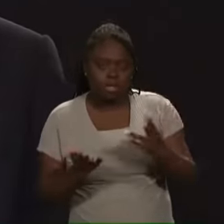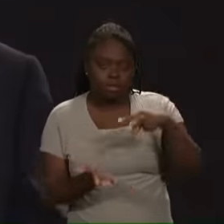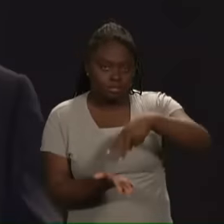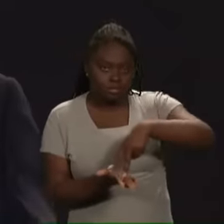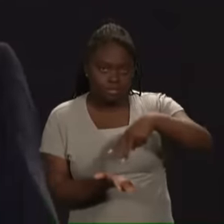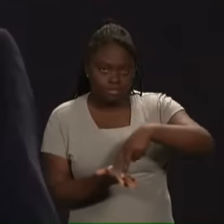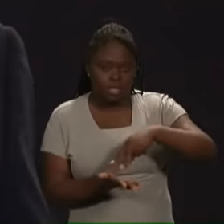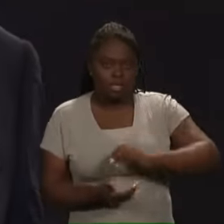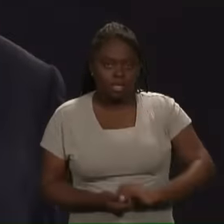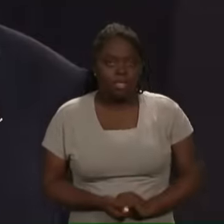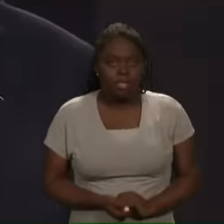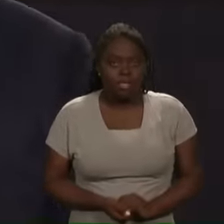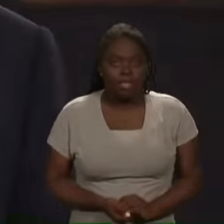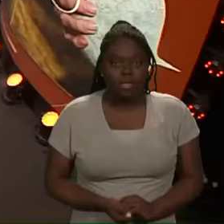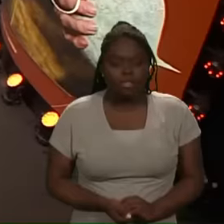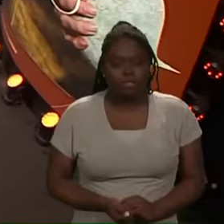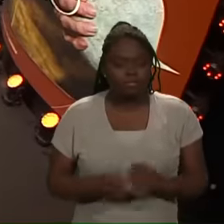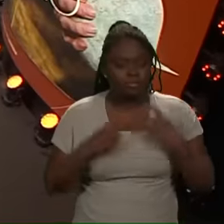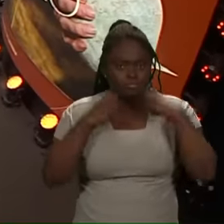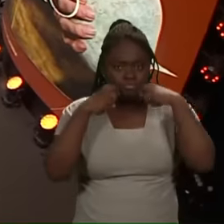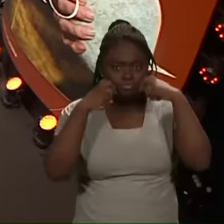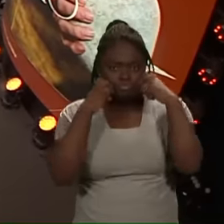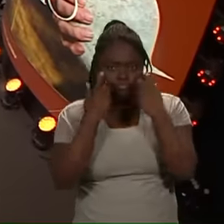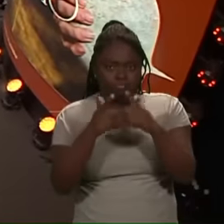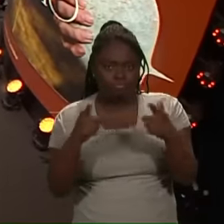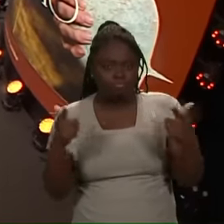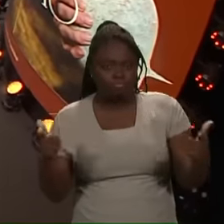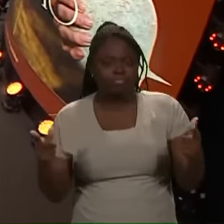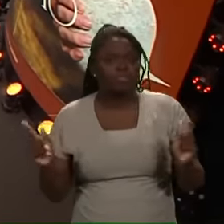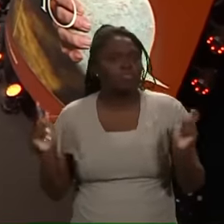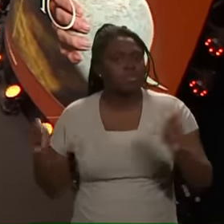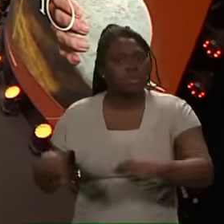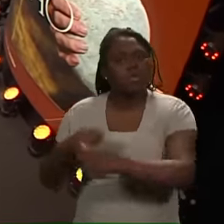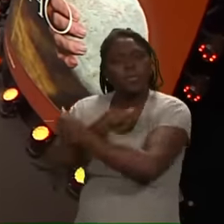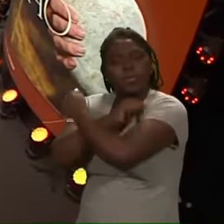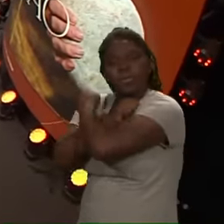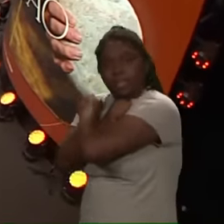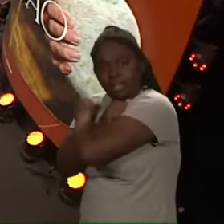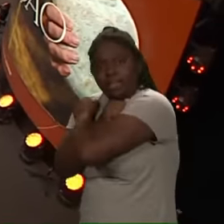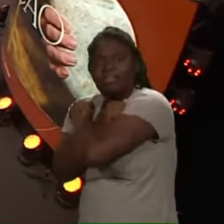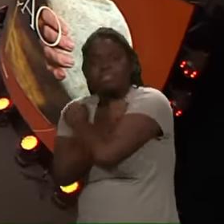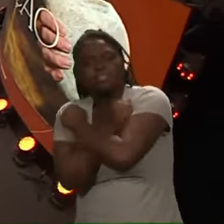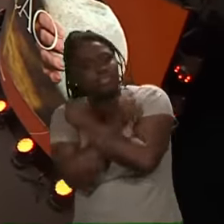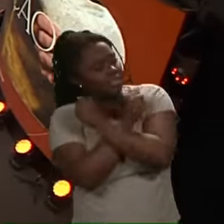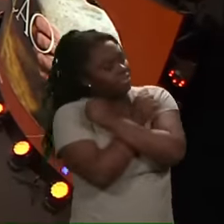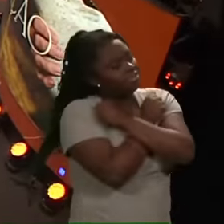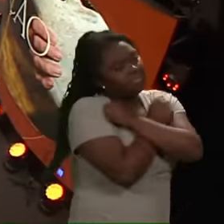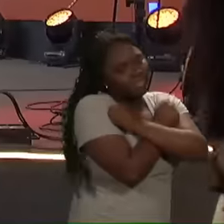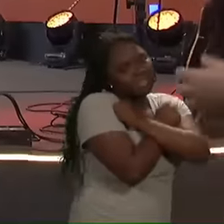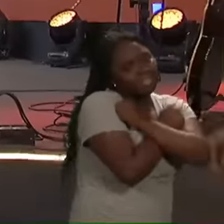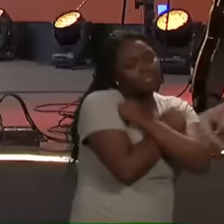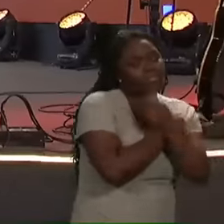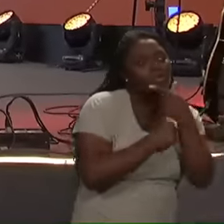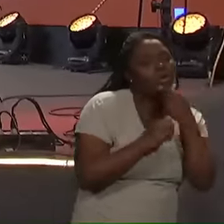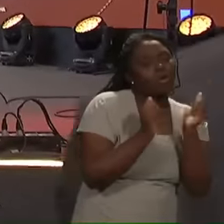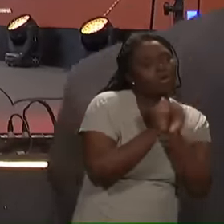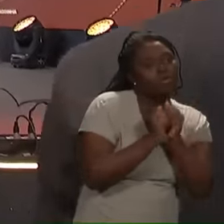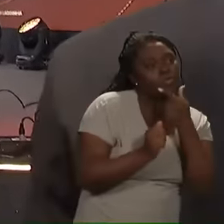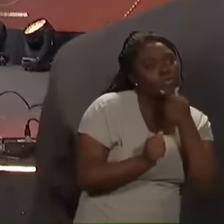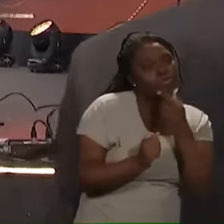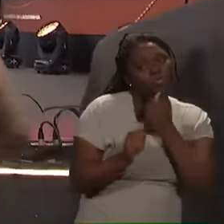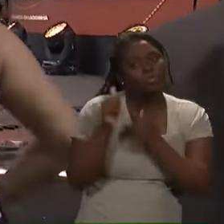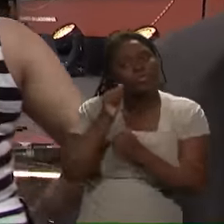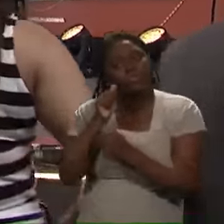no seu lugar, para não ter constrangimento nenhum, pode dar um abraço no seu irmão, irmão, homem com homem, mulher com